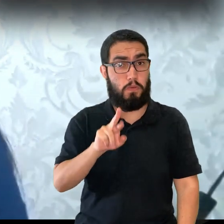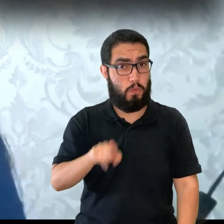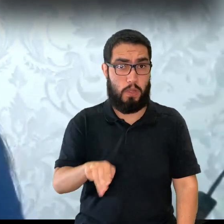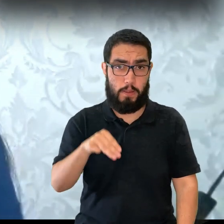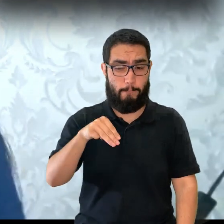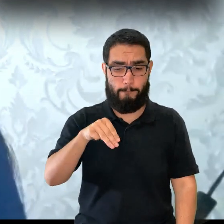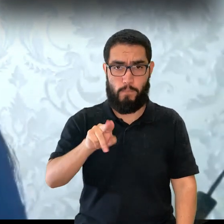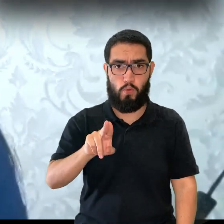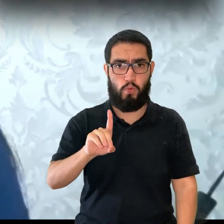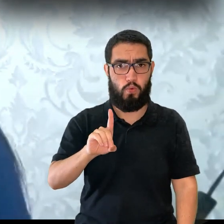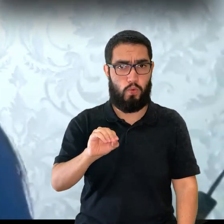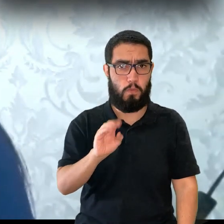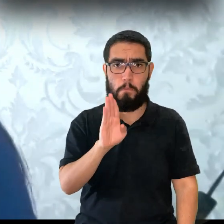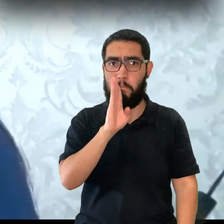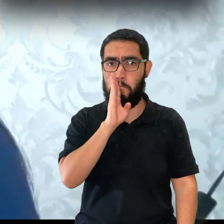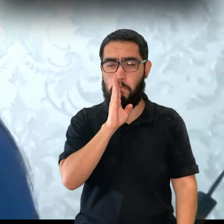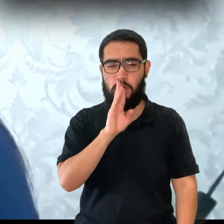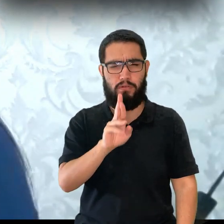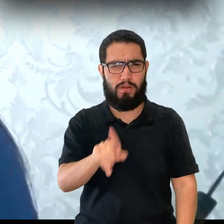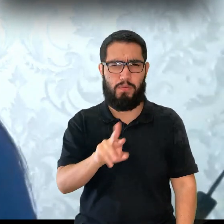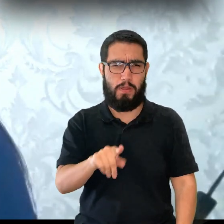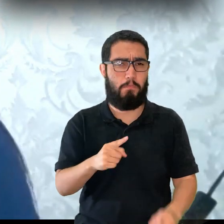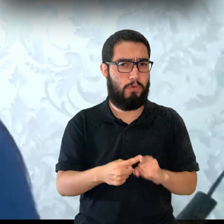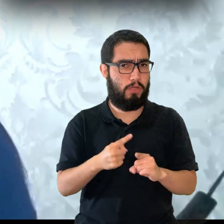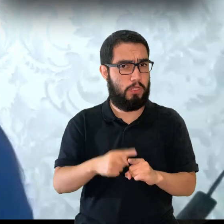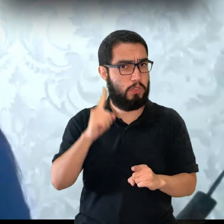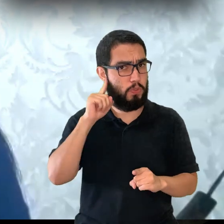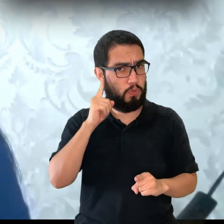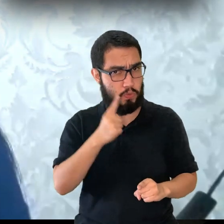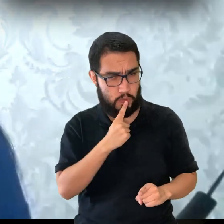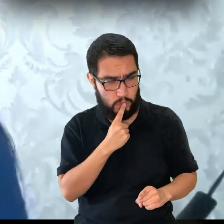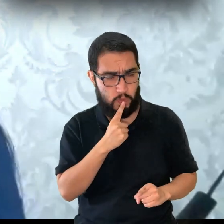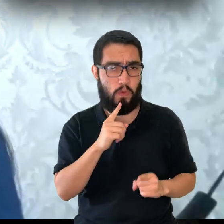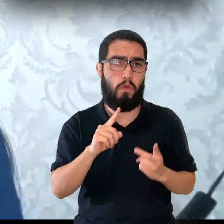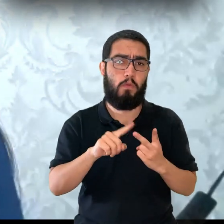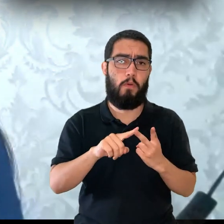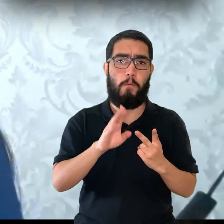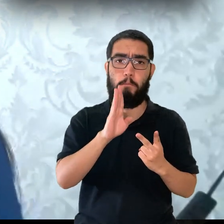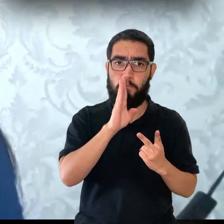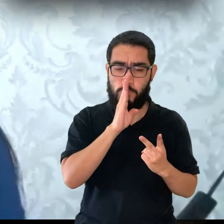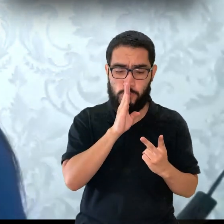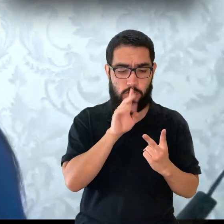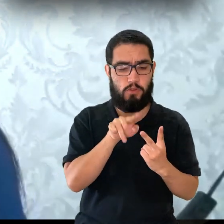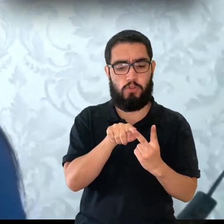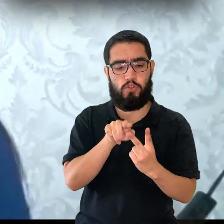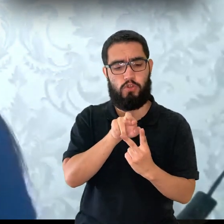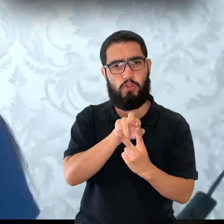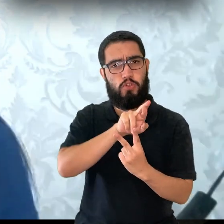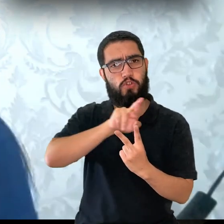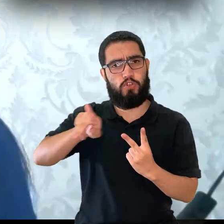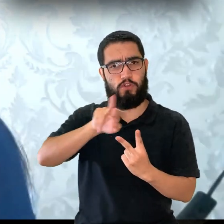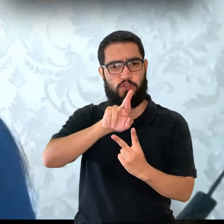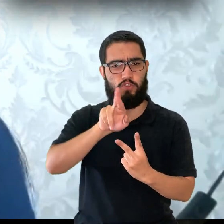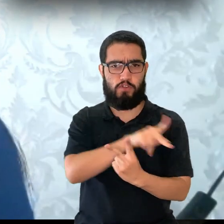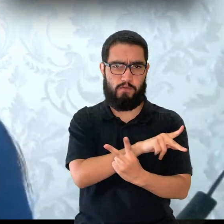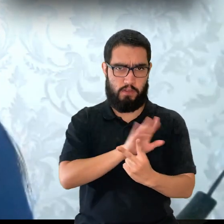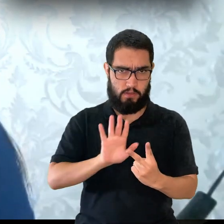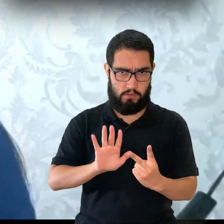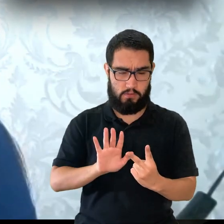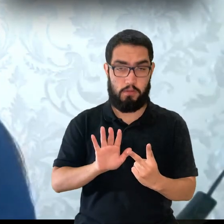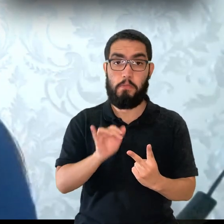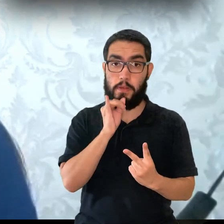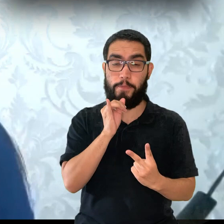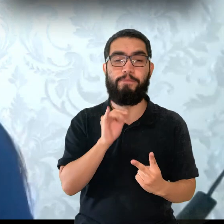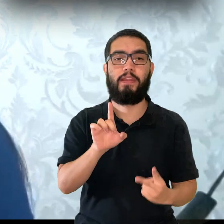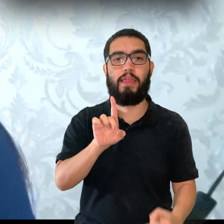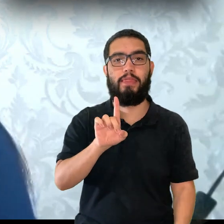não é necessariamente mudo, porque são duas deficiências diferentes. Então, o surdo ele é somente surdo. Não é errado você falar